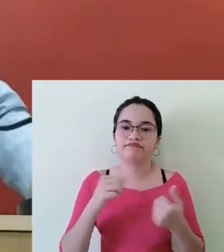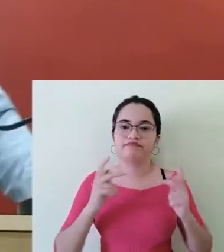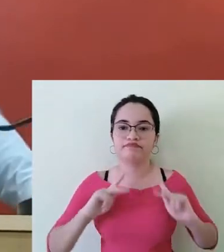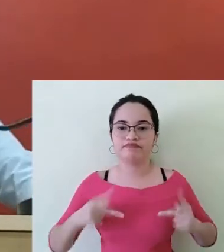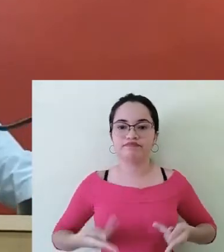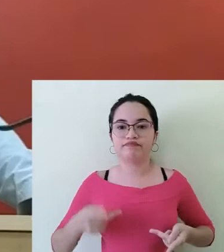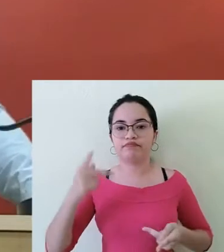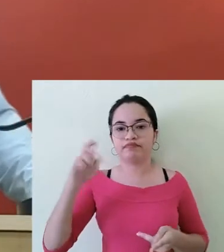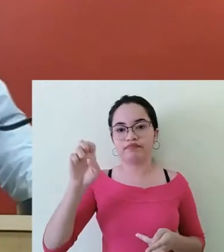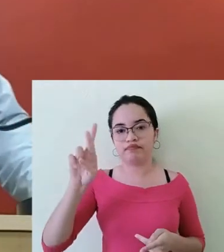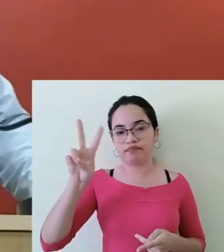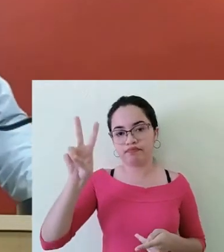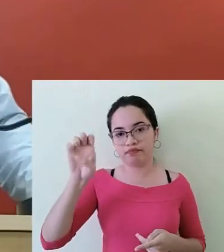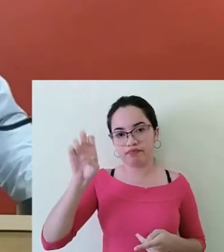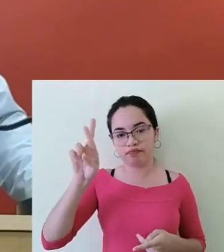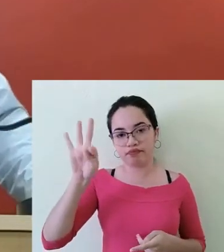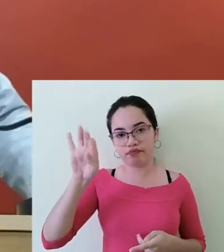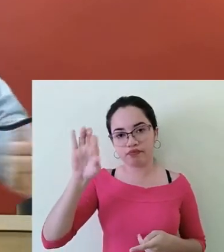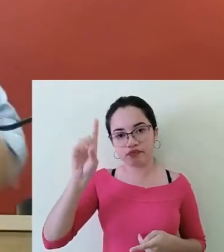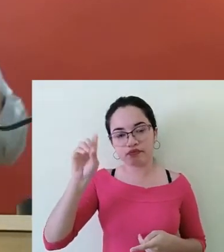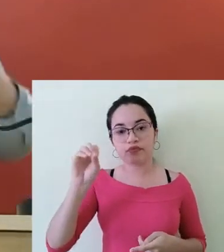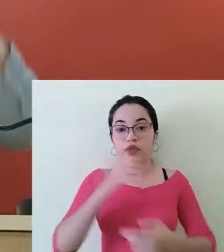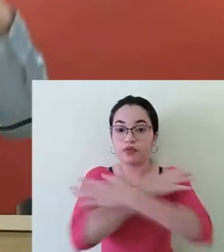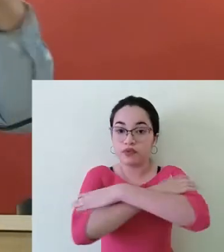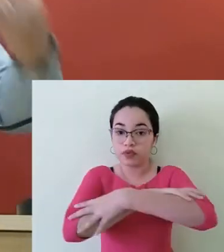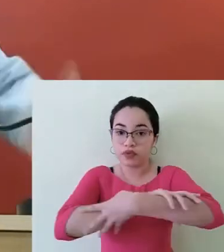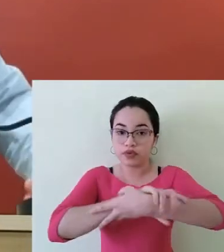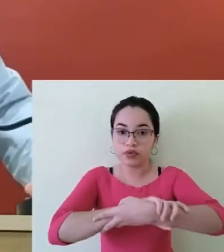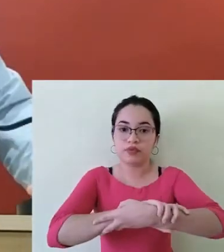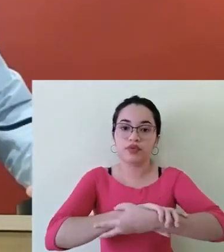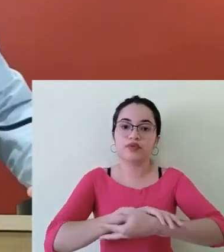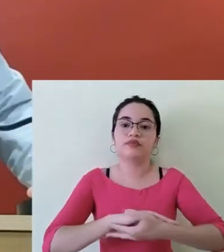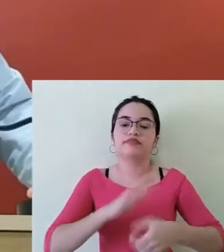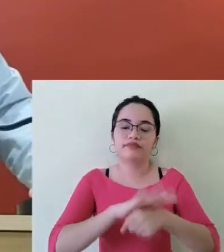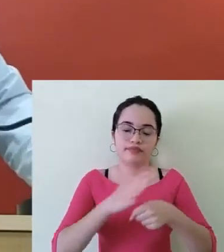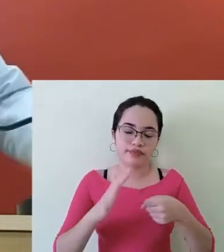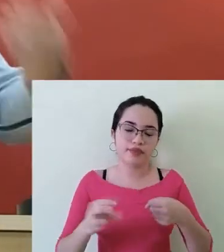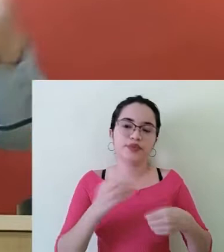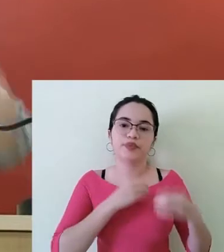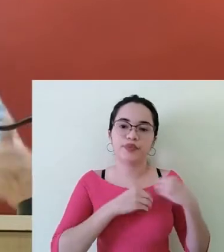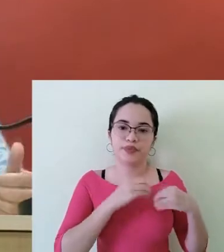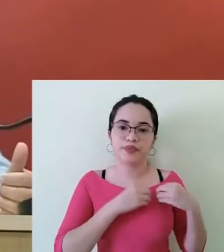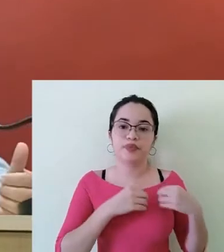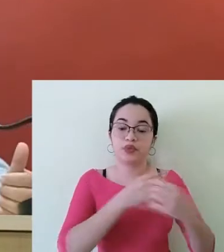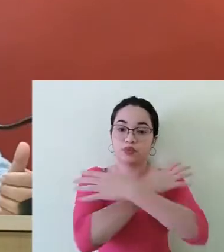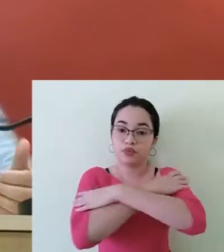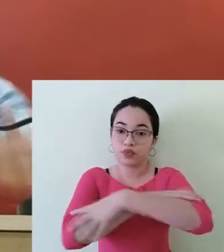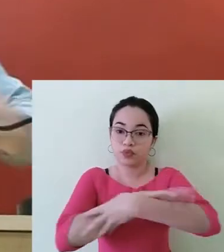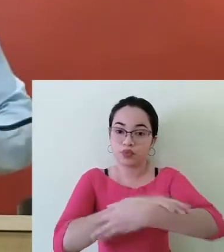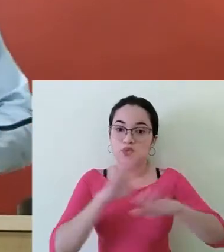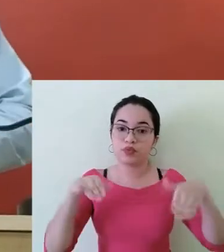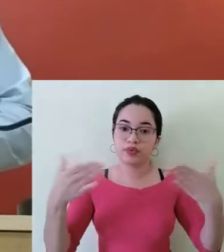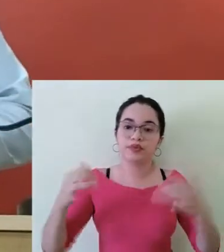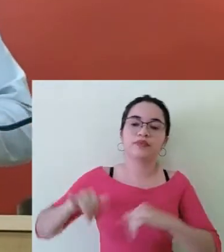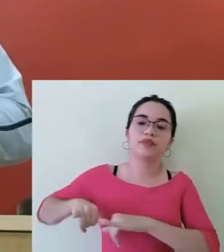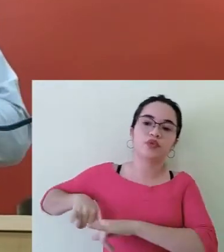ser pervertido. Fisicamente, o homem foi contaminado e o seu corpo passou,